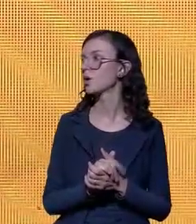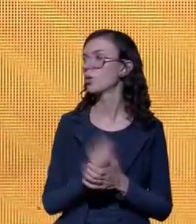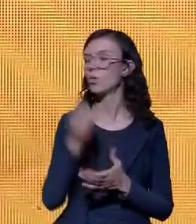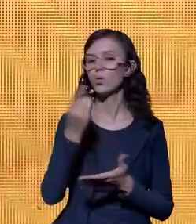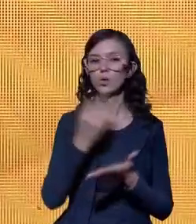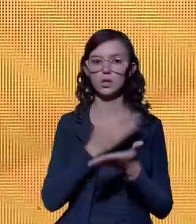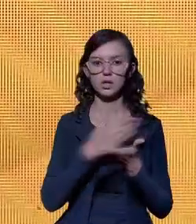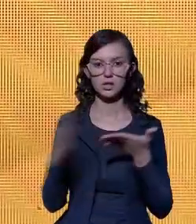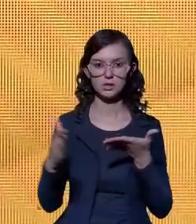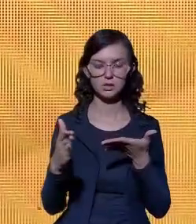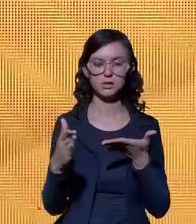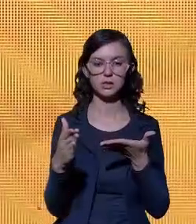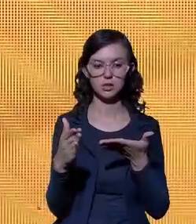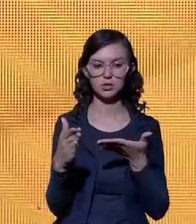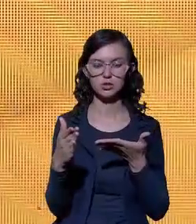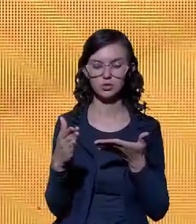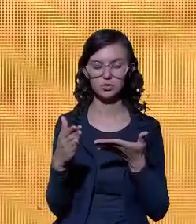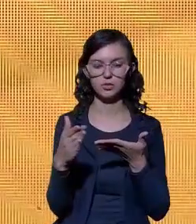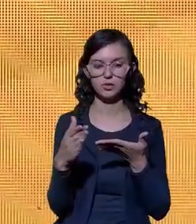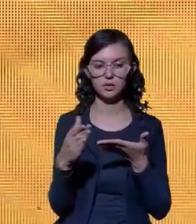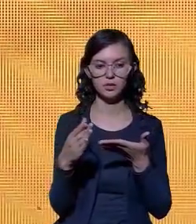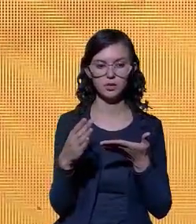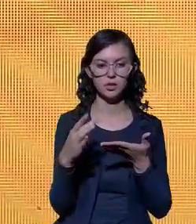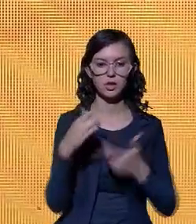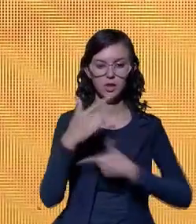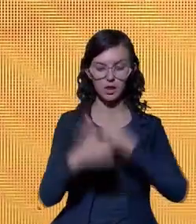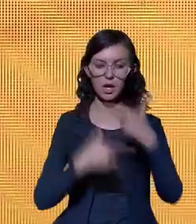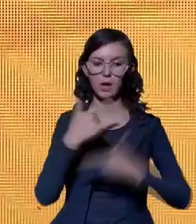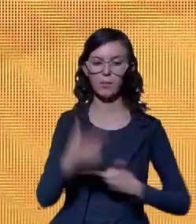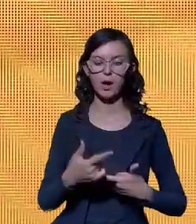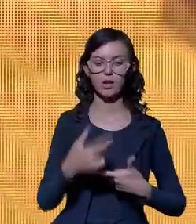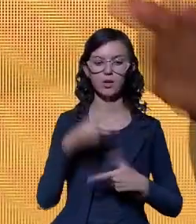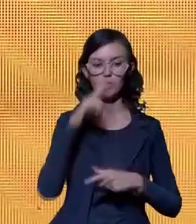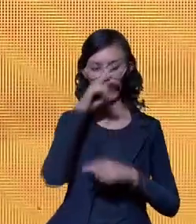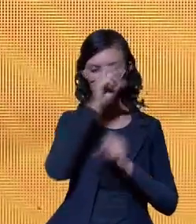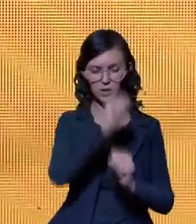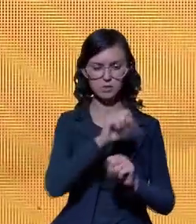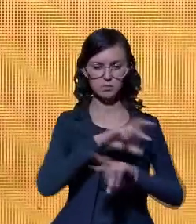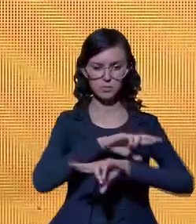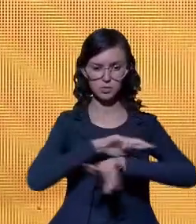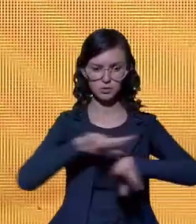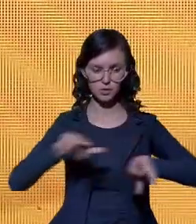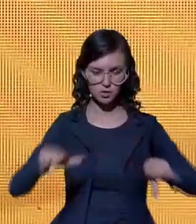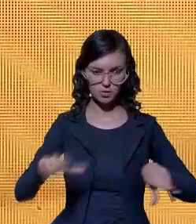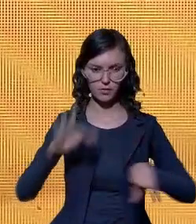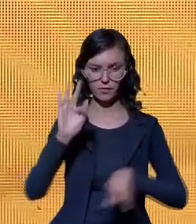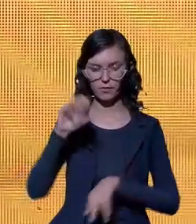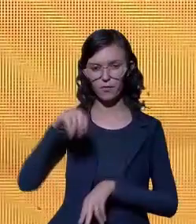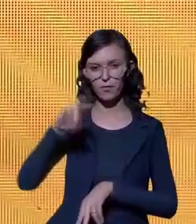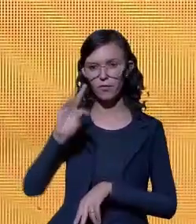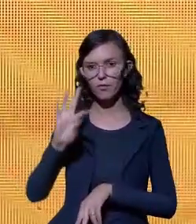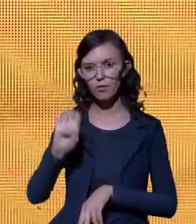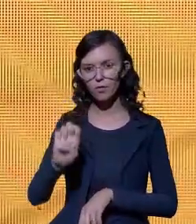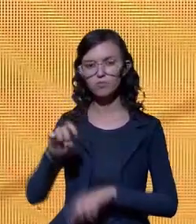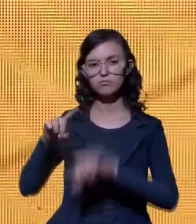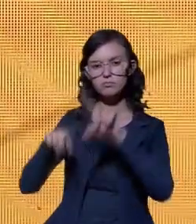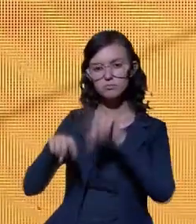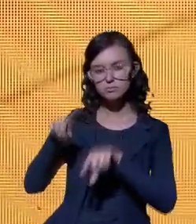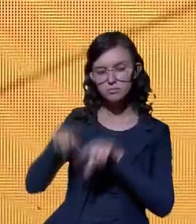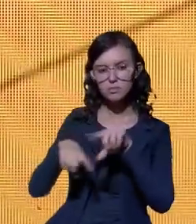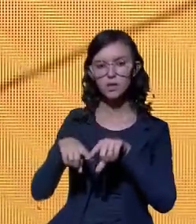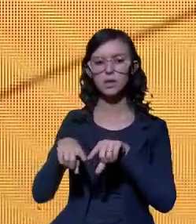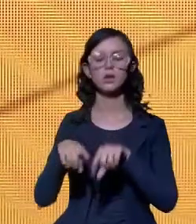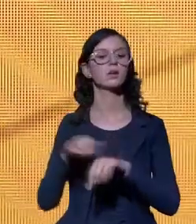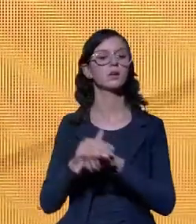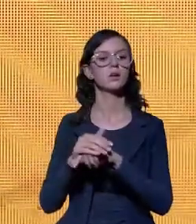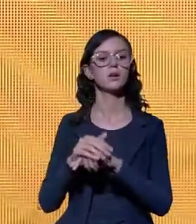É uma iniciativa que, além de trabalhar o fortalecimento pela diversificação de fontes de recursos, as agências e